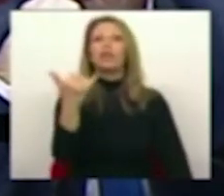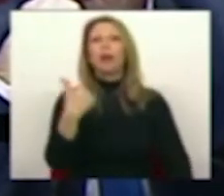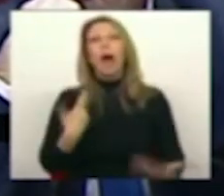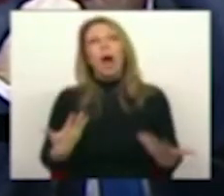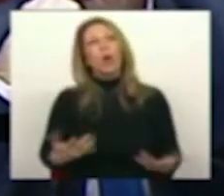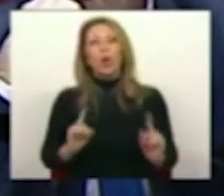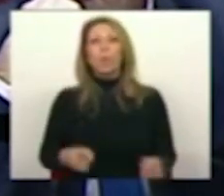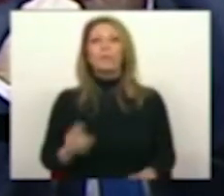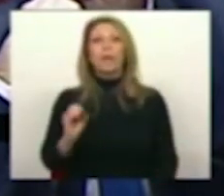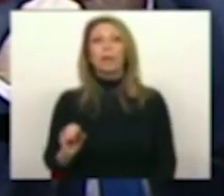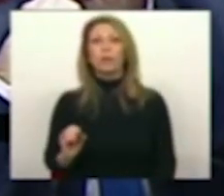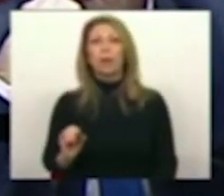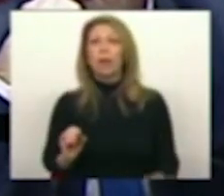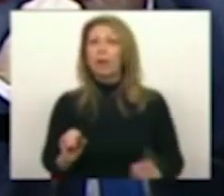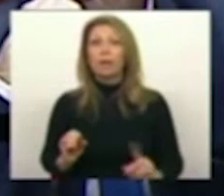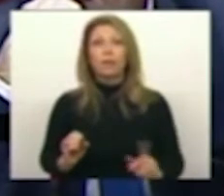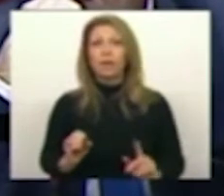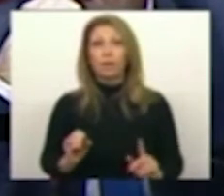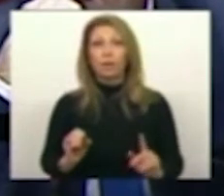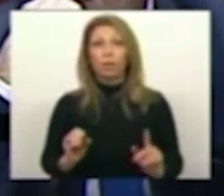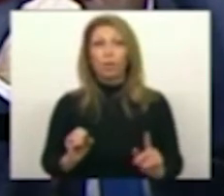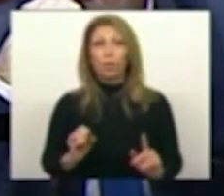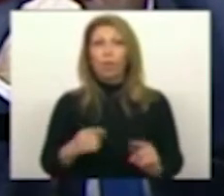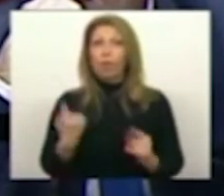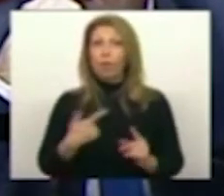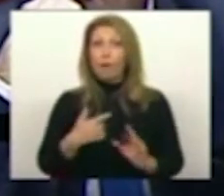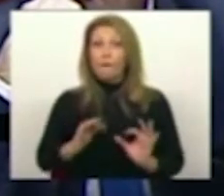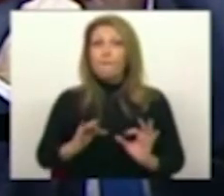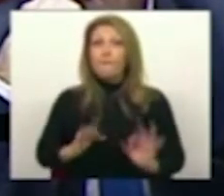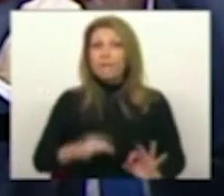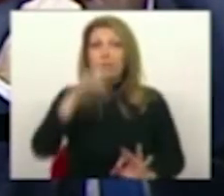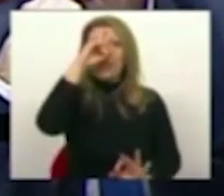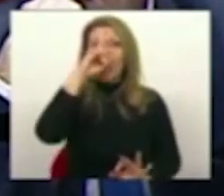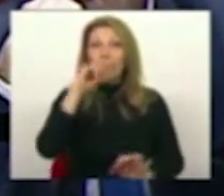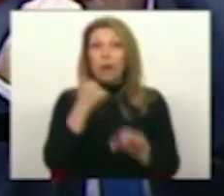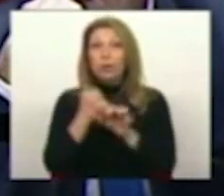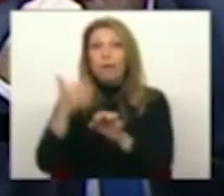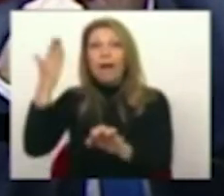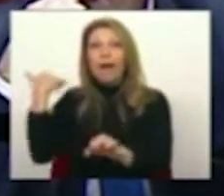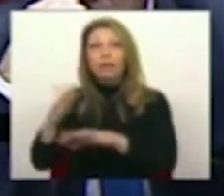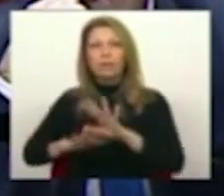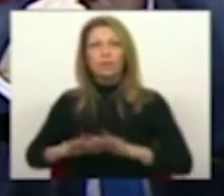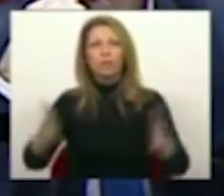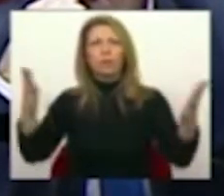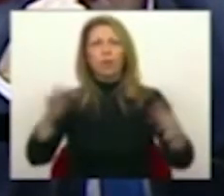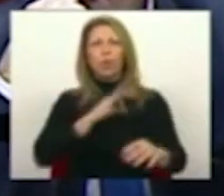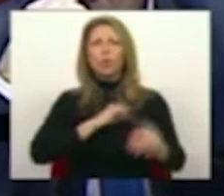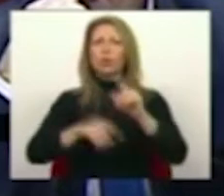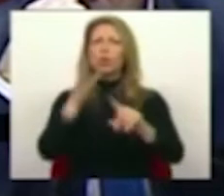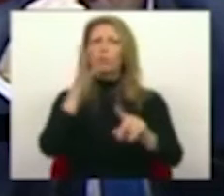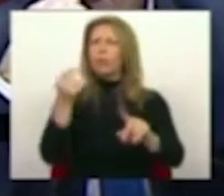zero. Nós temos de partir da memória do trabalho que fizemos. Então, os senhores deputados acabaram de aprovar uma nova